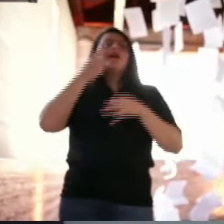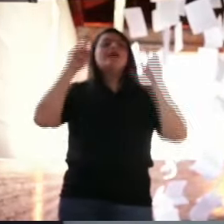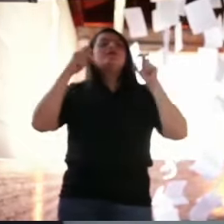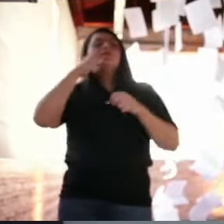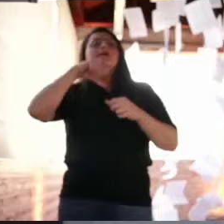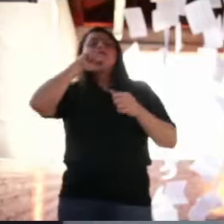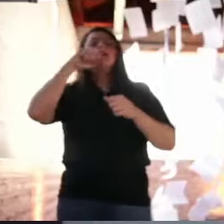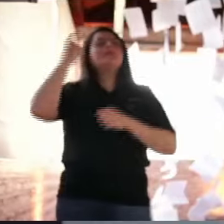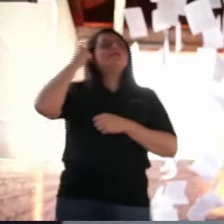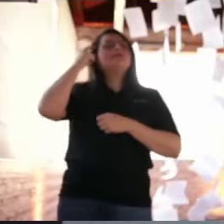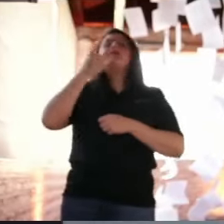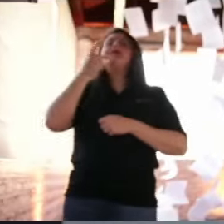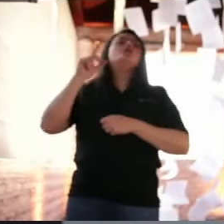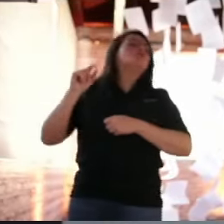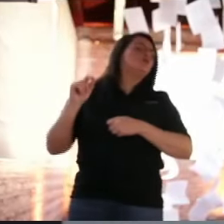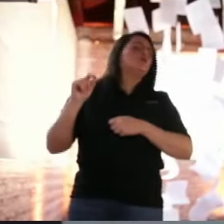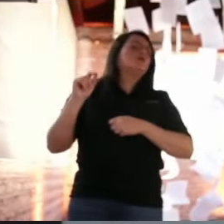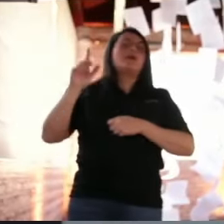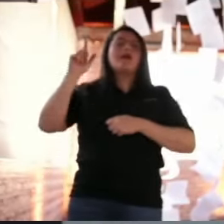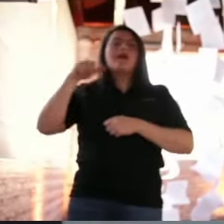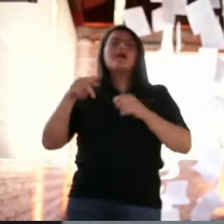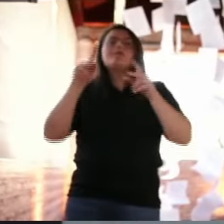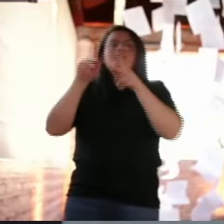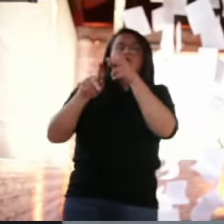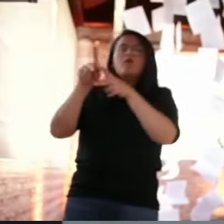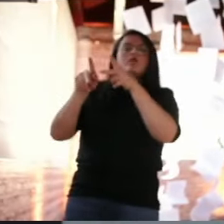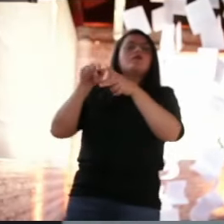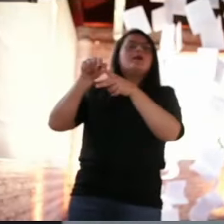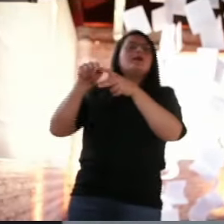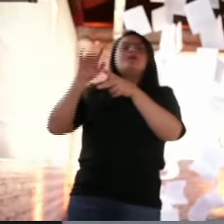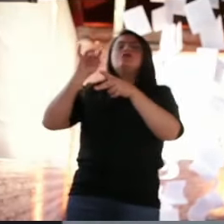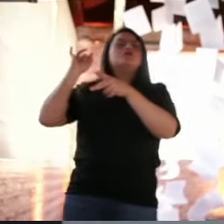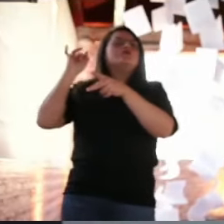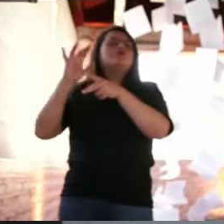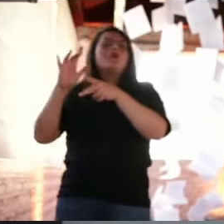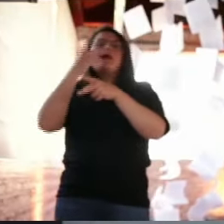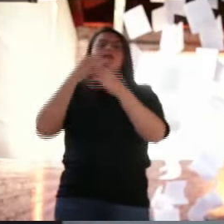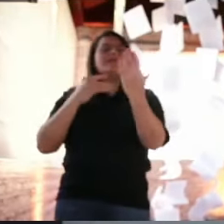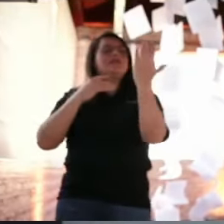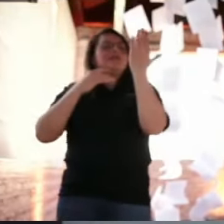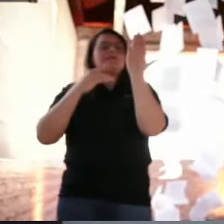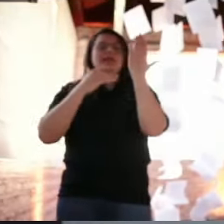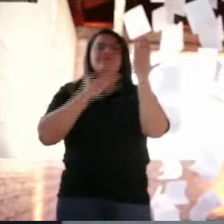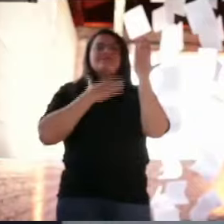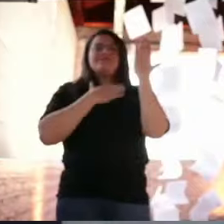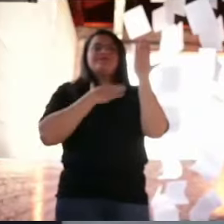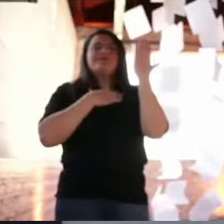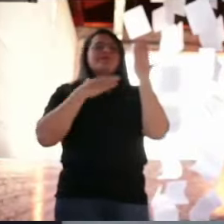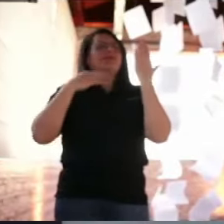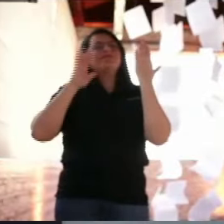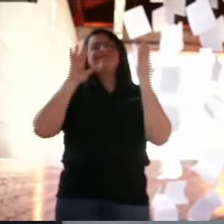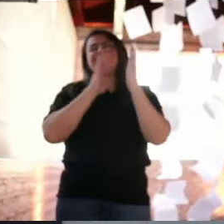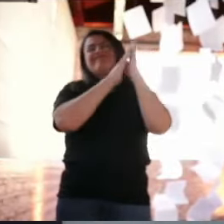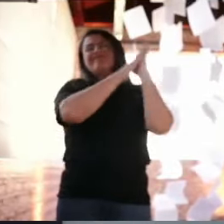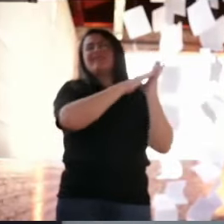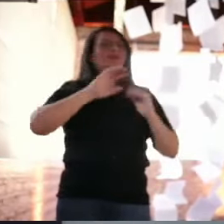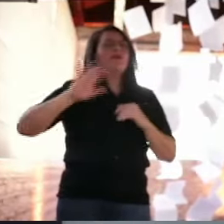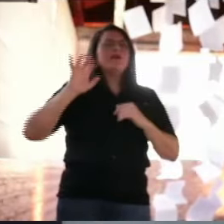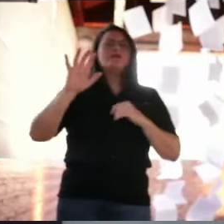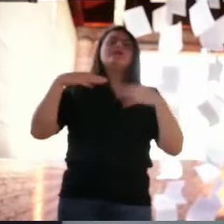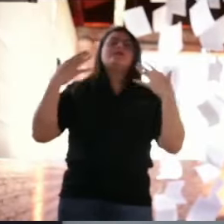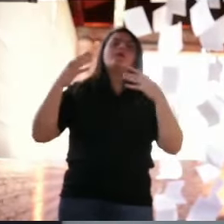tá falando o que né de um de uma população que só seja o espelho da nossa própria cara e na verdade não é isso então a